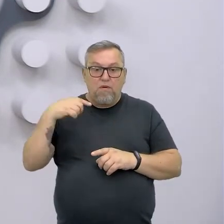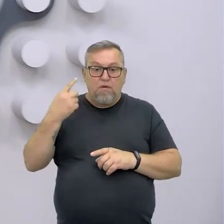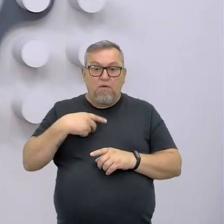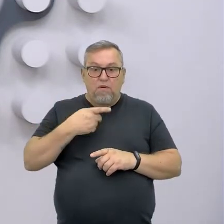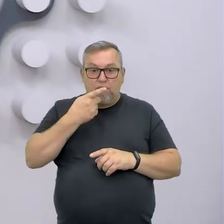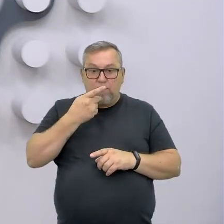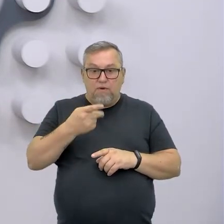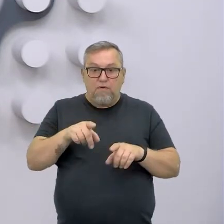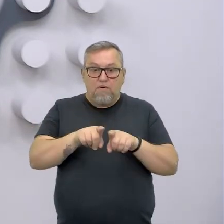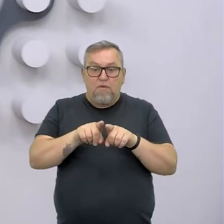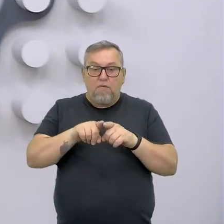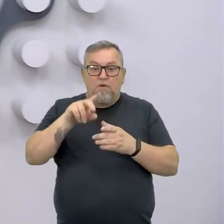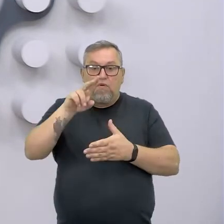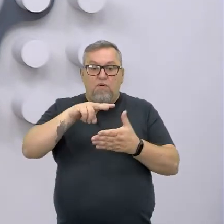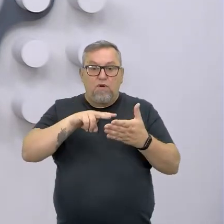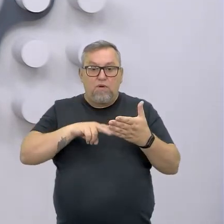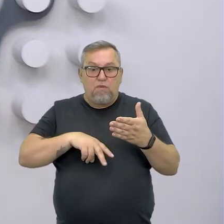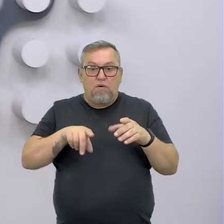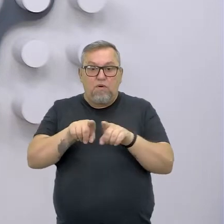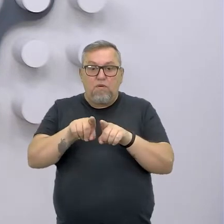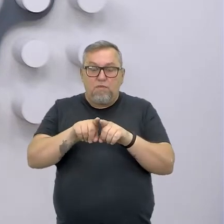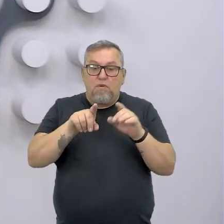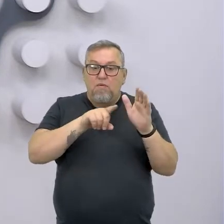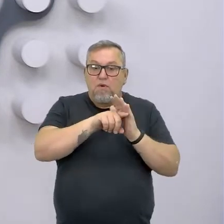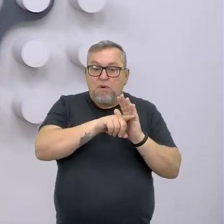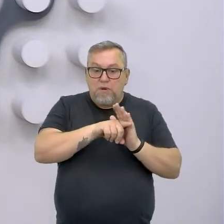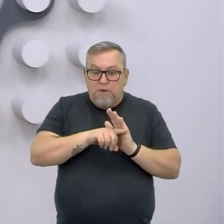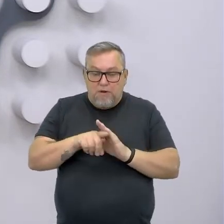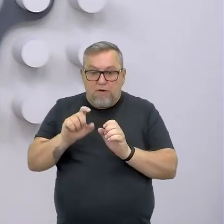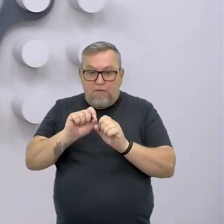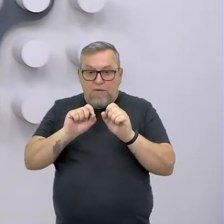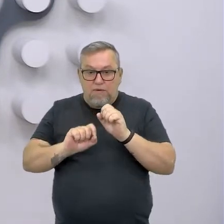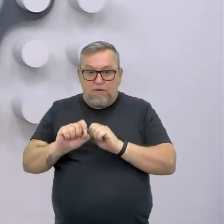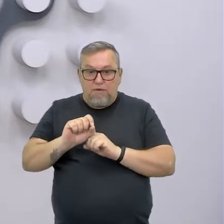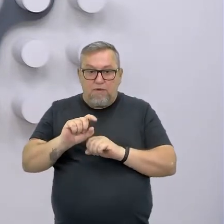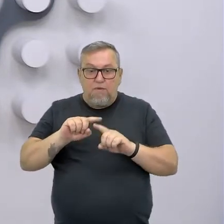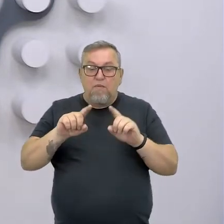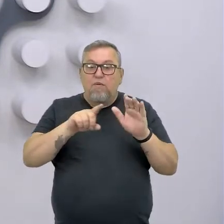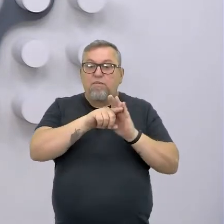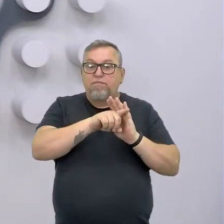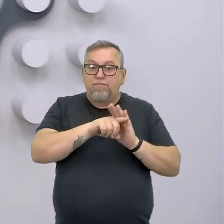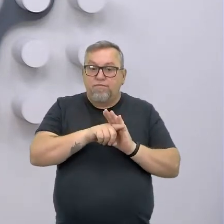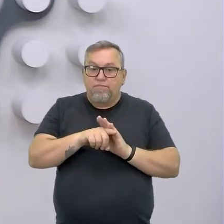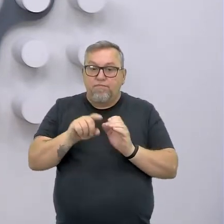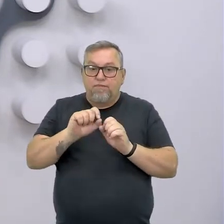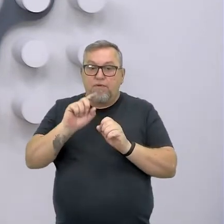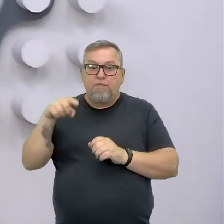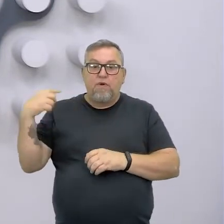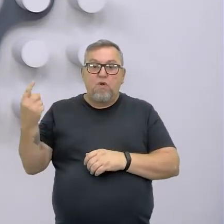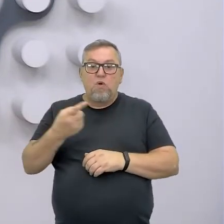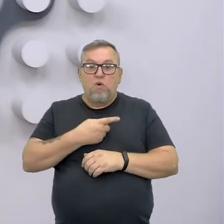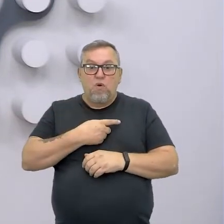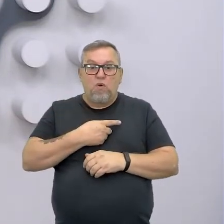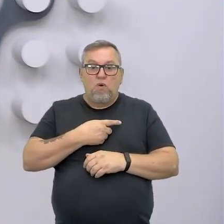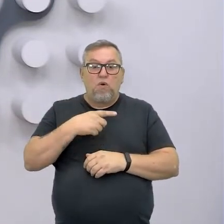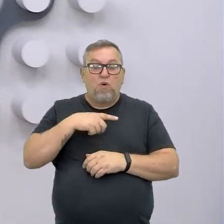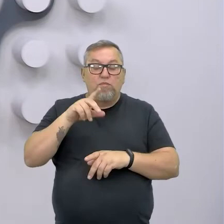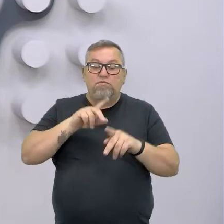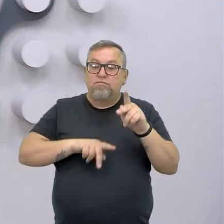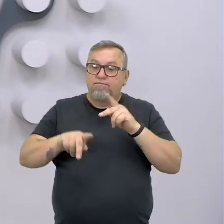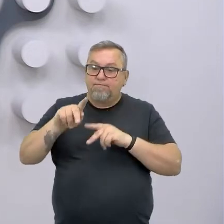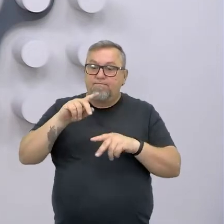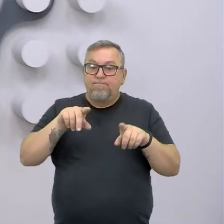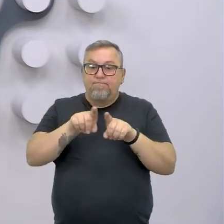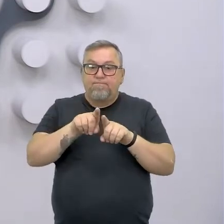estamos falando, né, de leitura. Então, os pesquisadores fazem isso, mas os pesquisadores fazem isso para nós, nossa população.